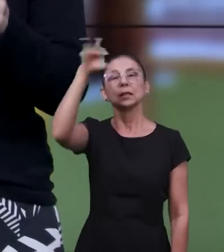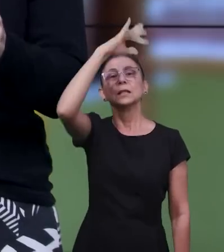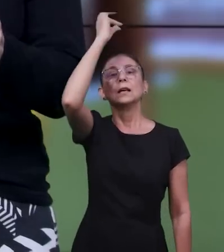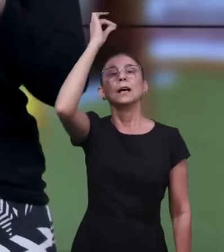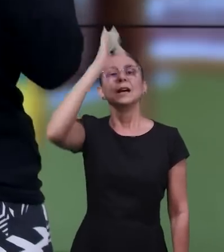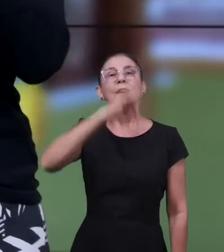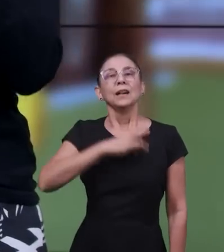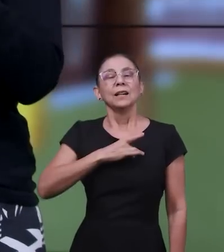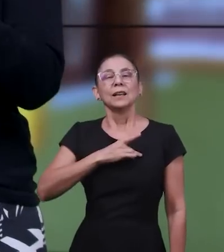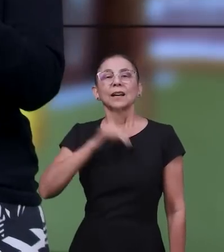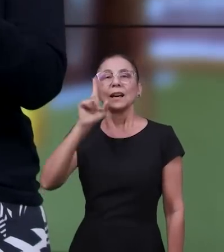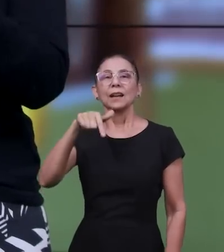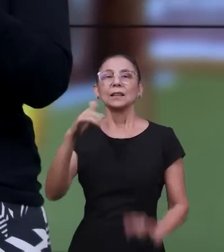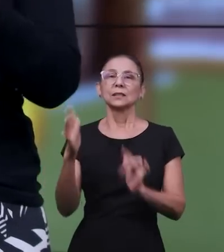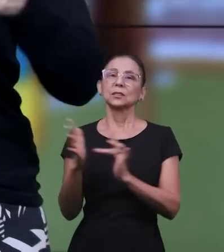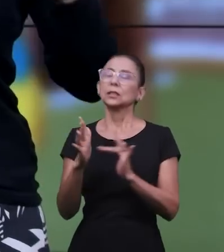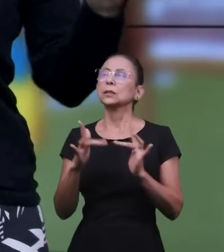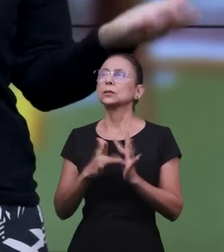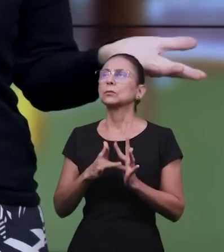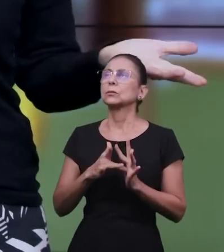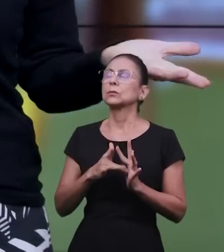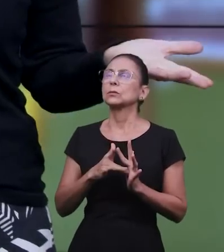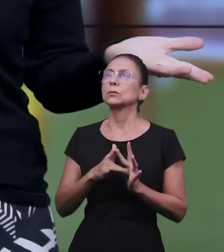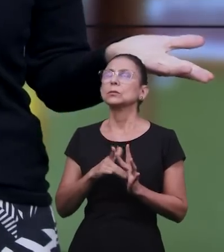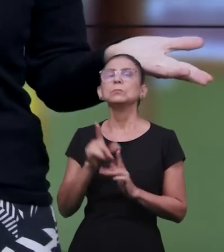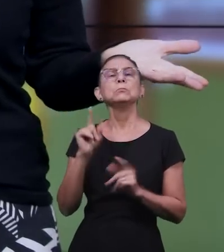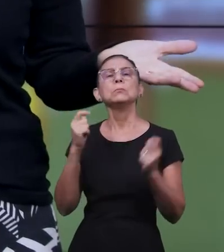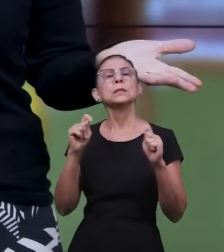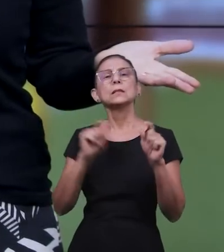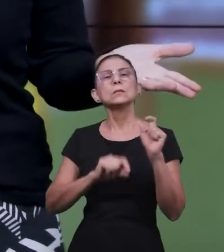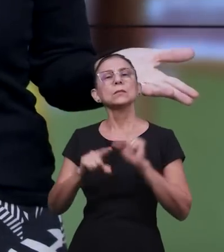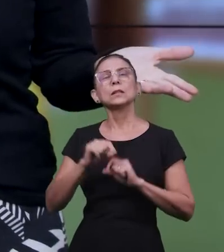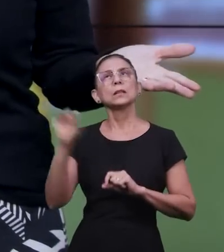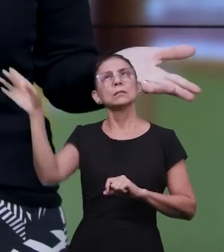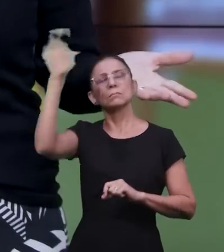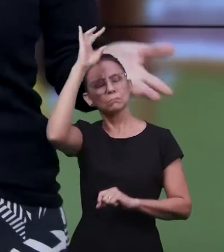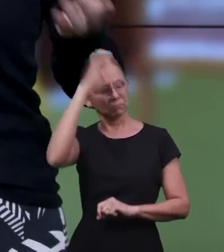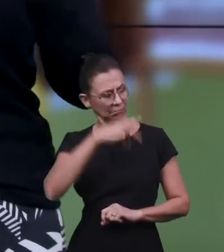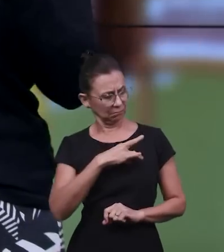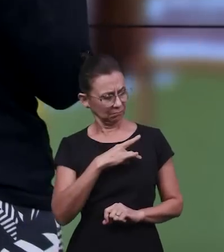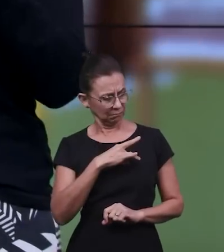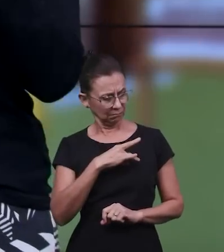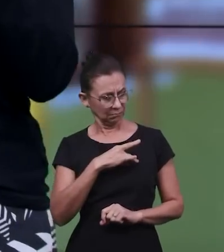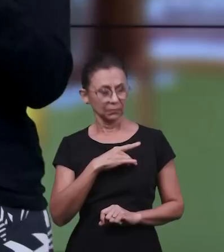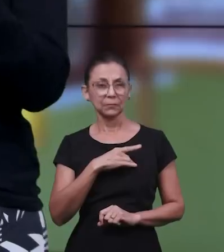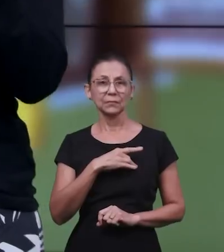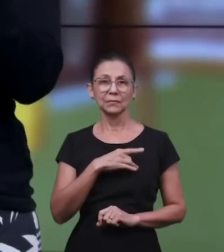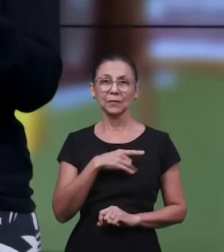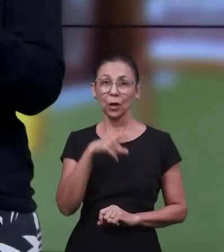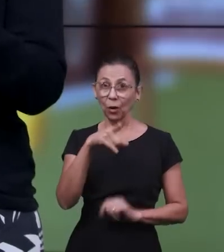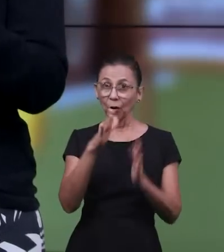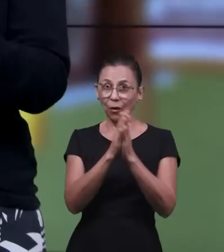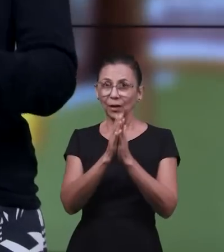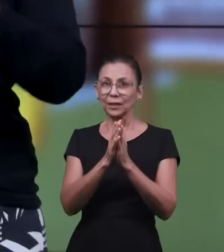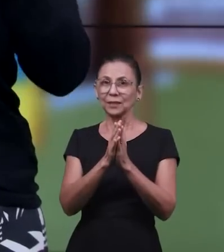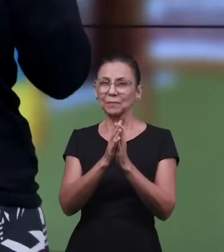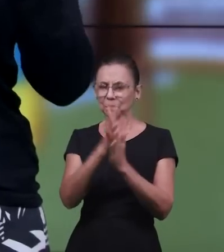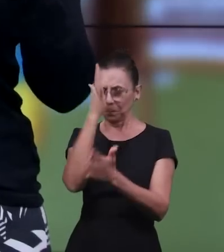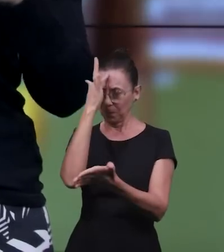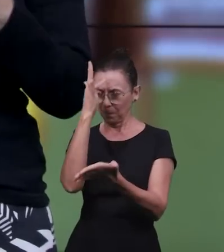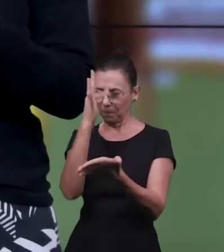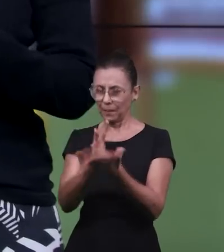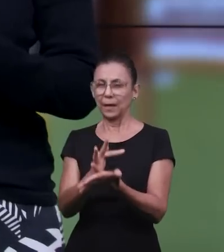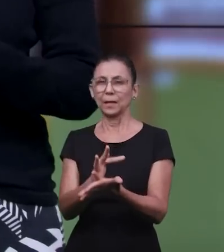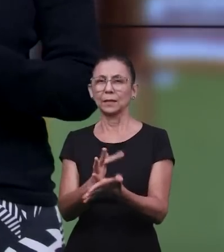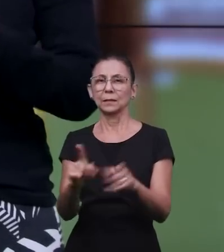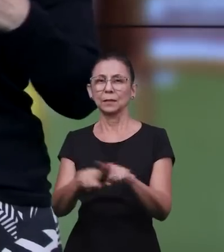Espírito Santo é Jesus. E o que precisamos para sermos batizados? Você pode orar com fé. Você